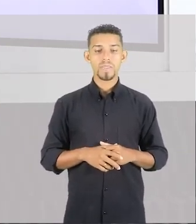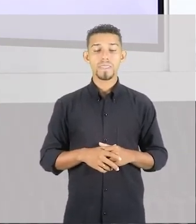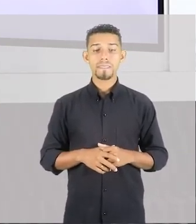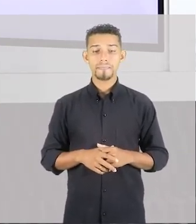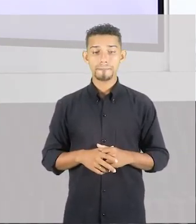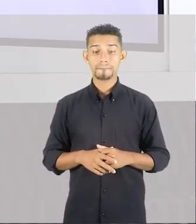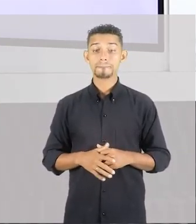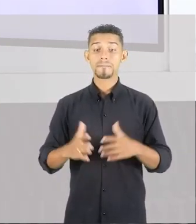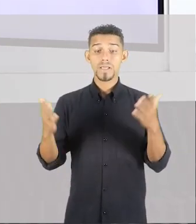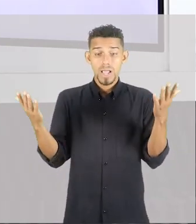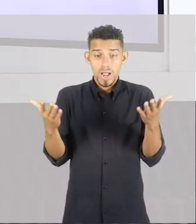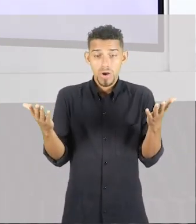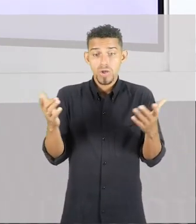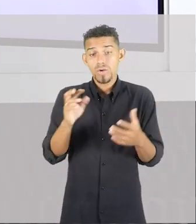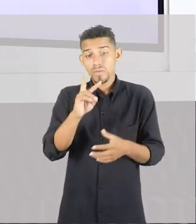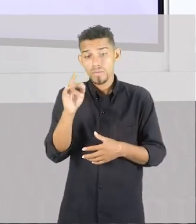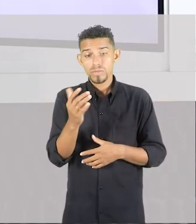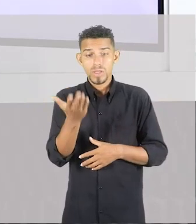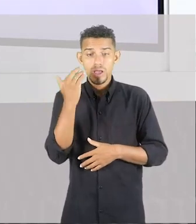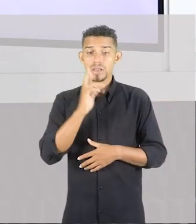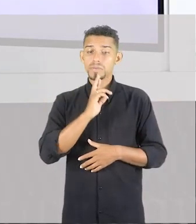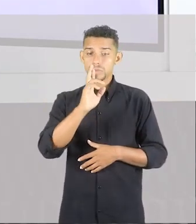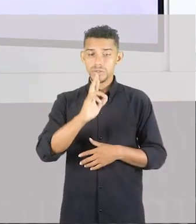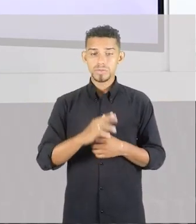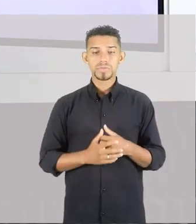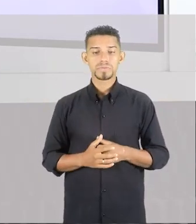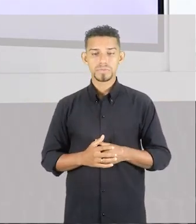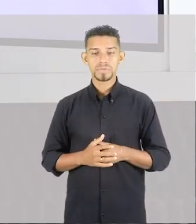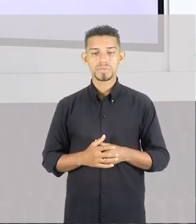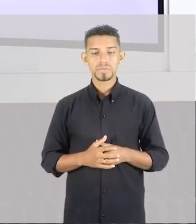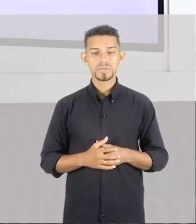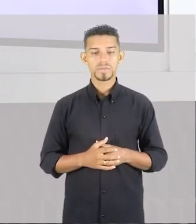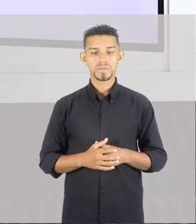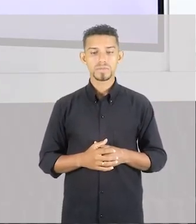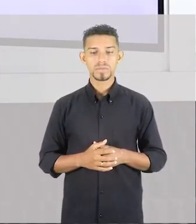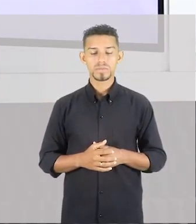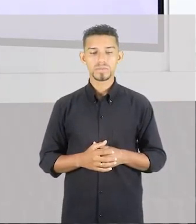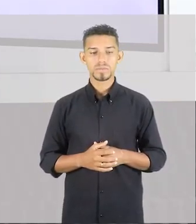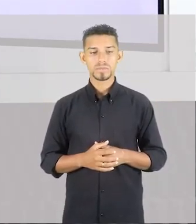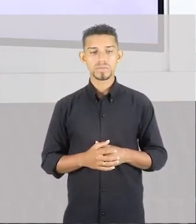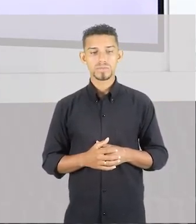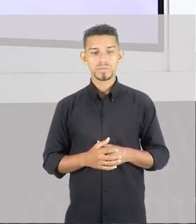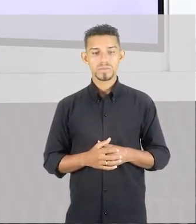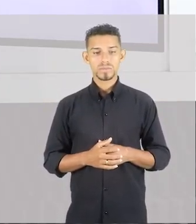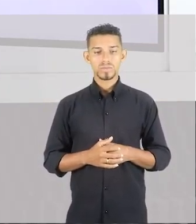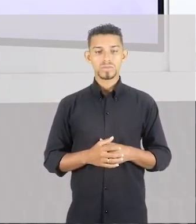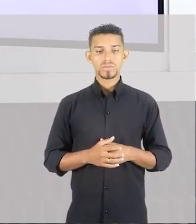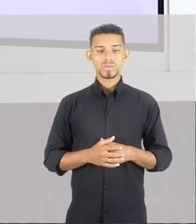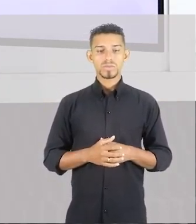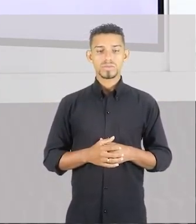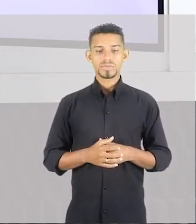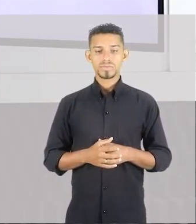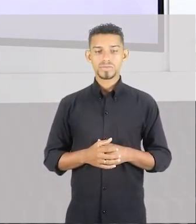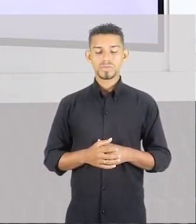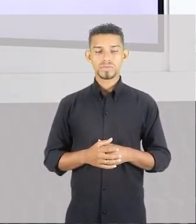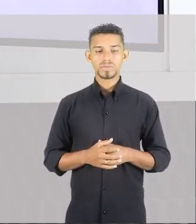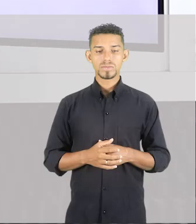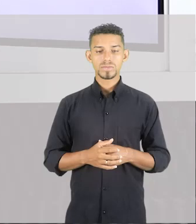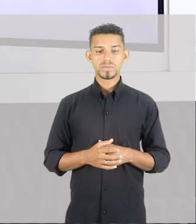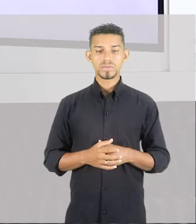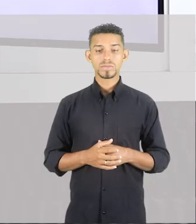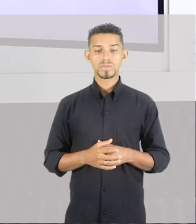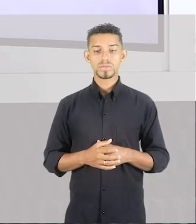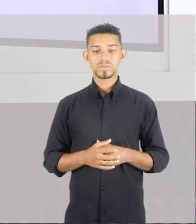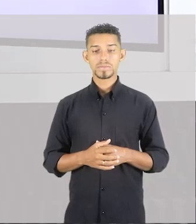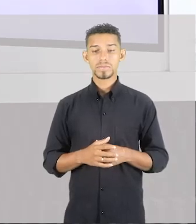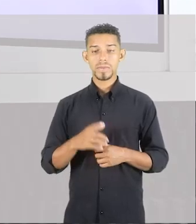Beleza? Agora vamos fazer essas operações. Multiplicação de potência de mesma base. Conserva a base e somos expoentes. Então aqui vai ser